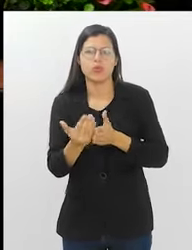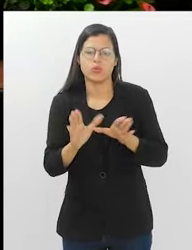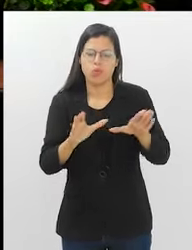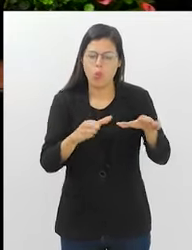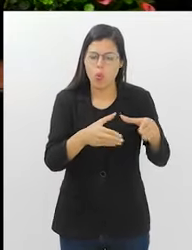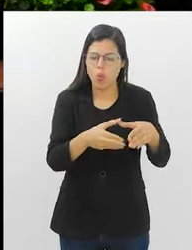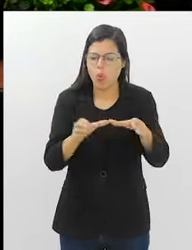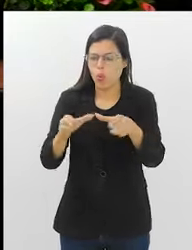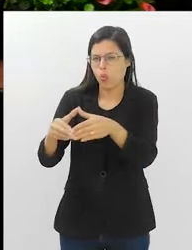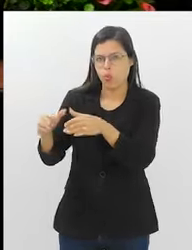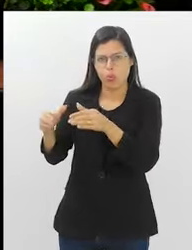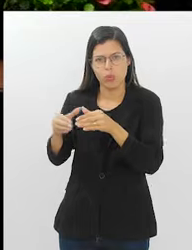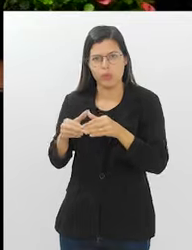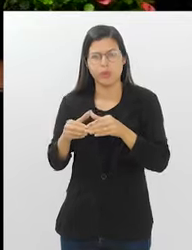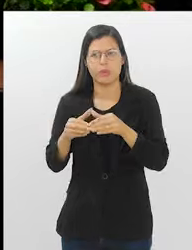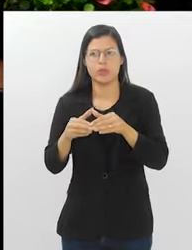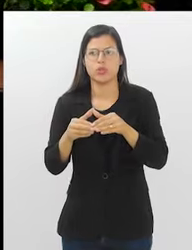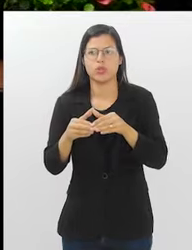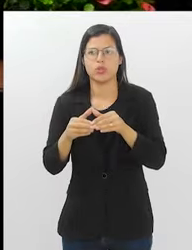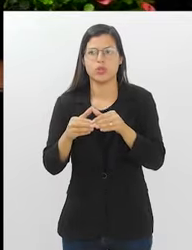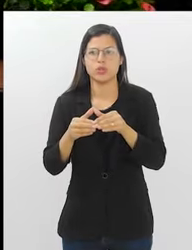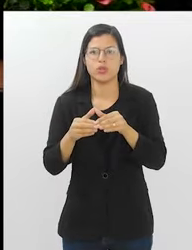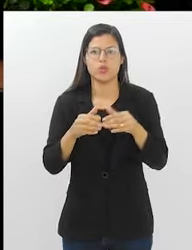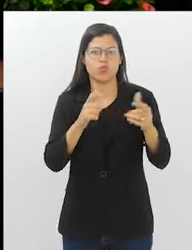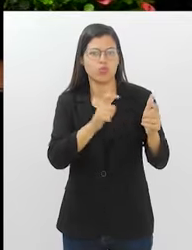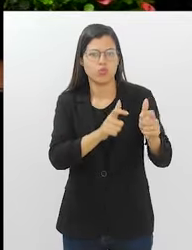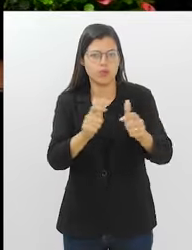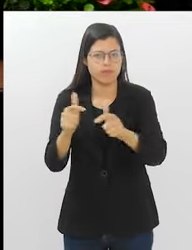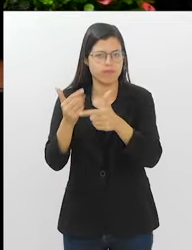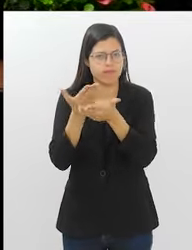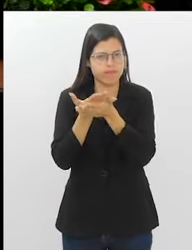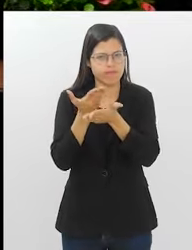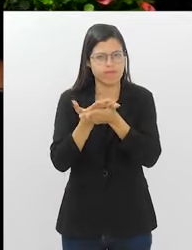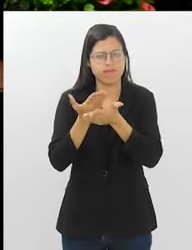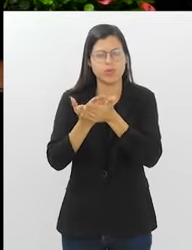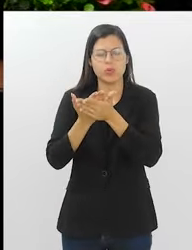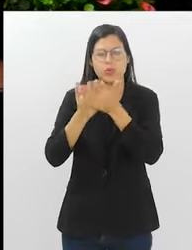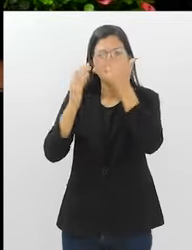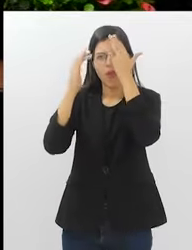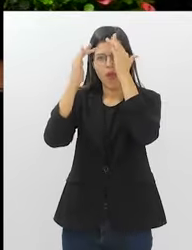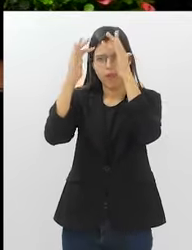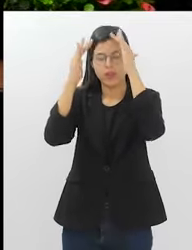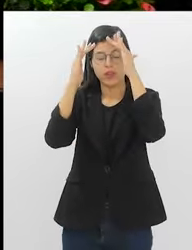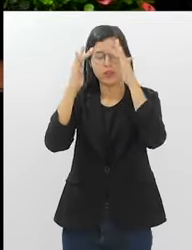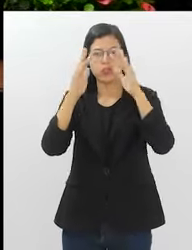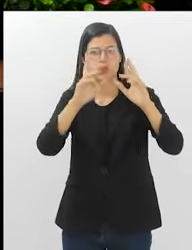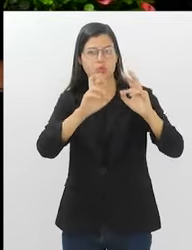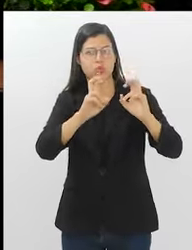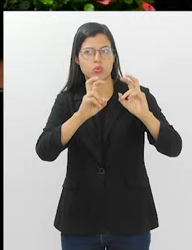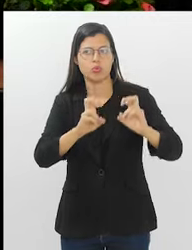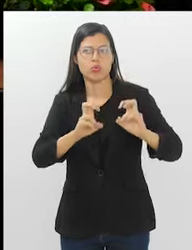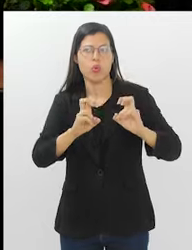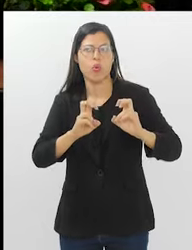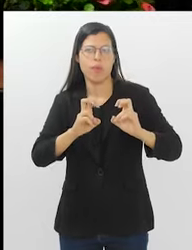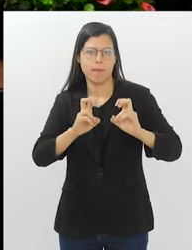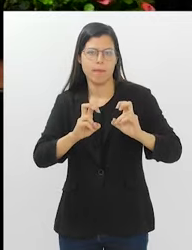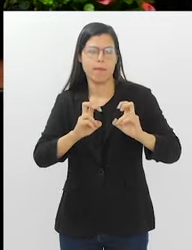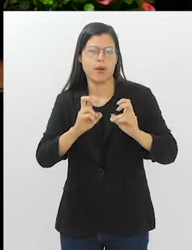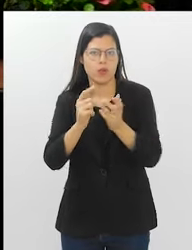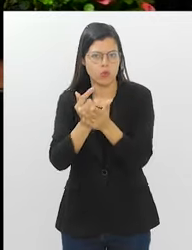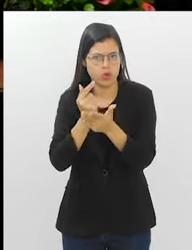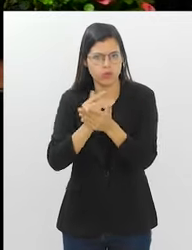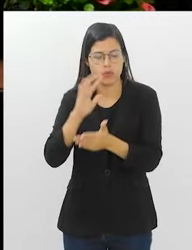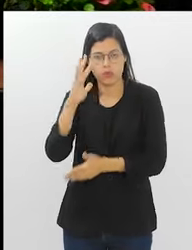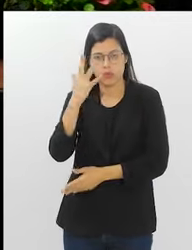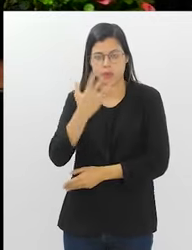formando pequenos núcleos, lugares de estudos, de reflexão sobre a obra